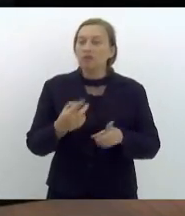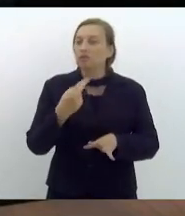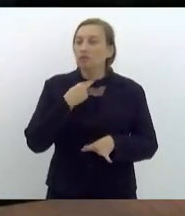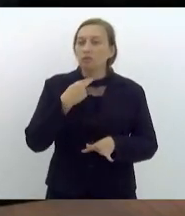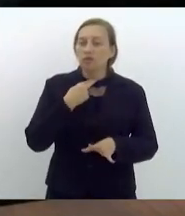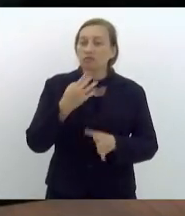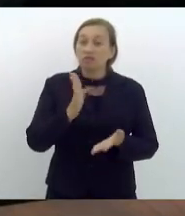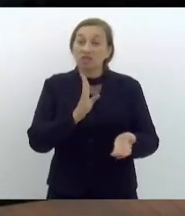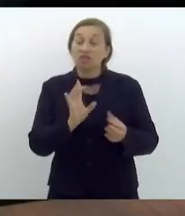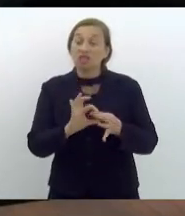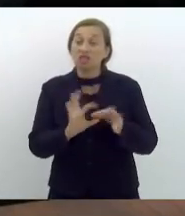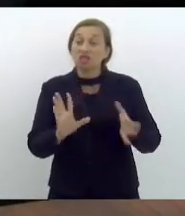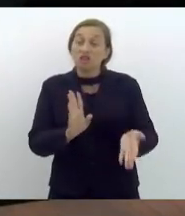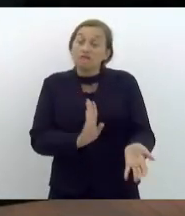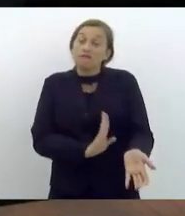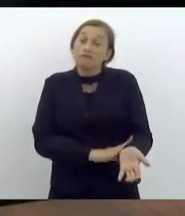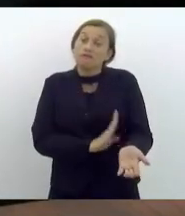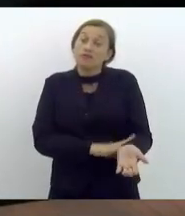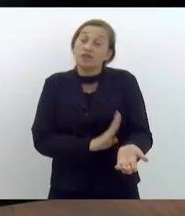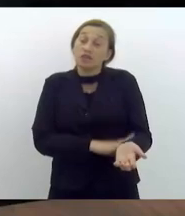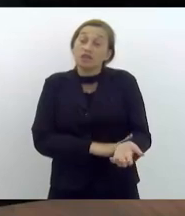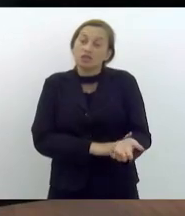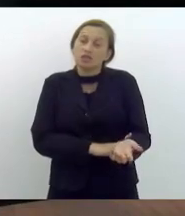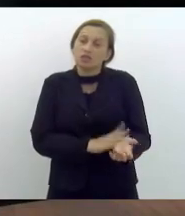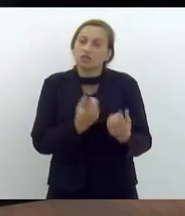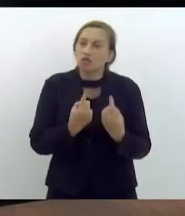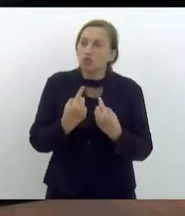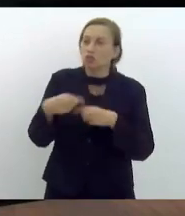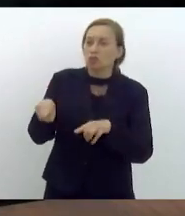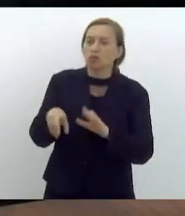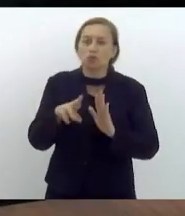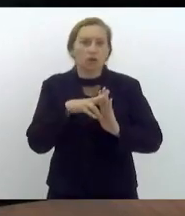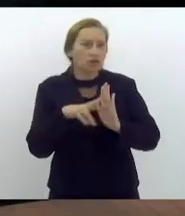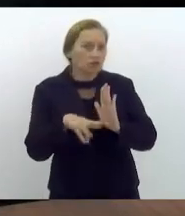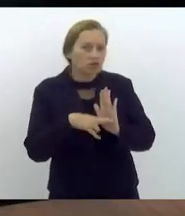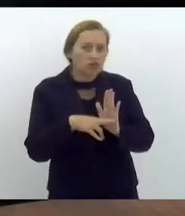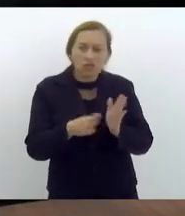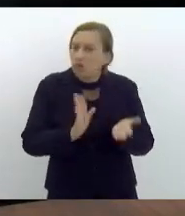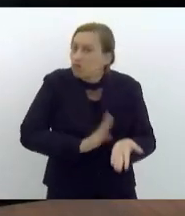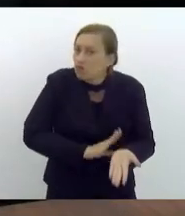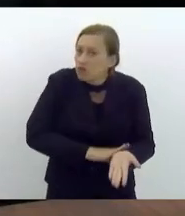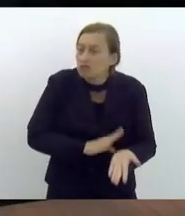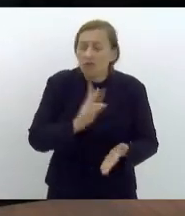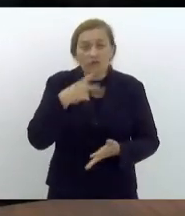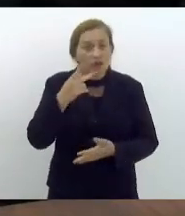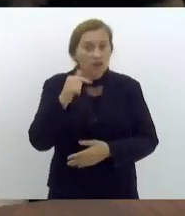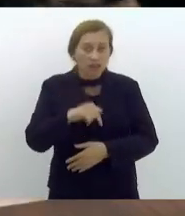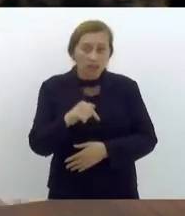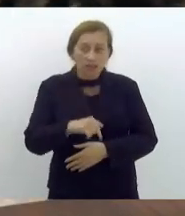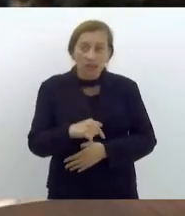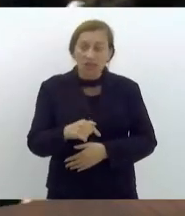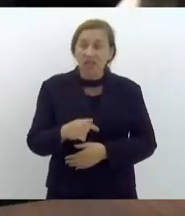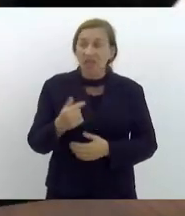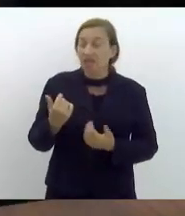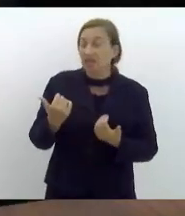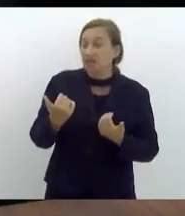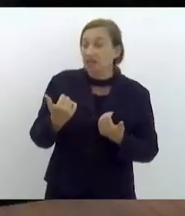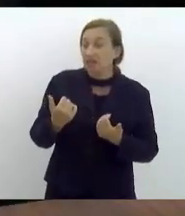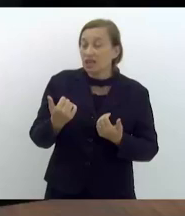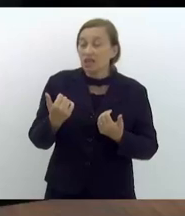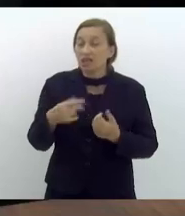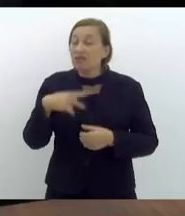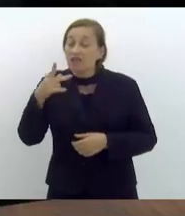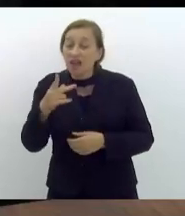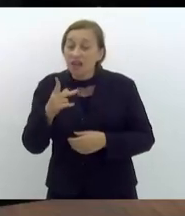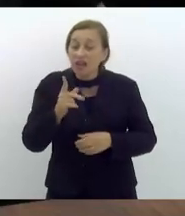um vício do Parlamento sobrepor o Regimento do deputado isso é um vício do Parlamento que foi falado aqui ah que tem que correr que não tem que correr